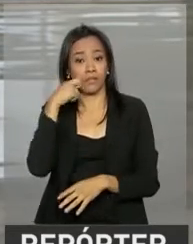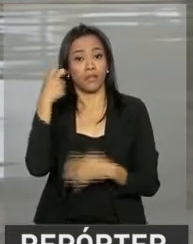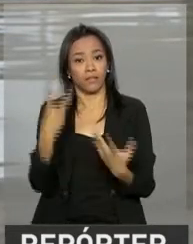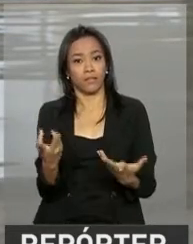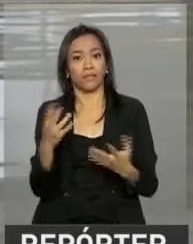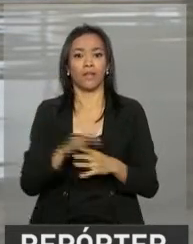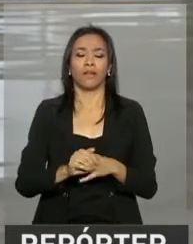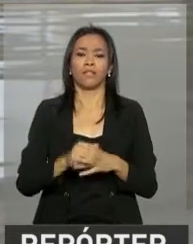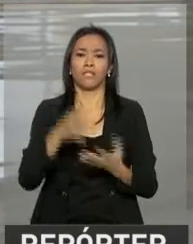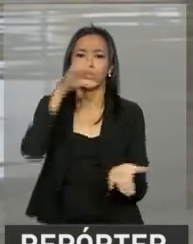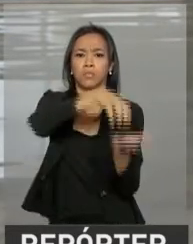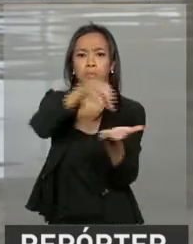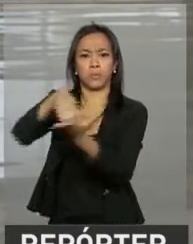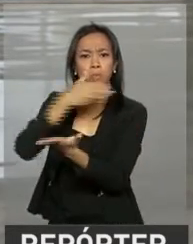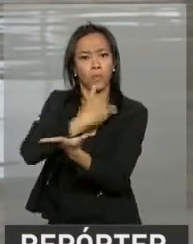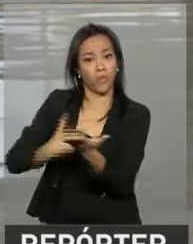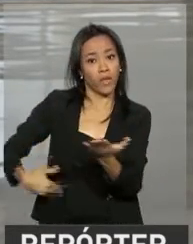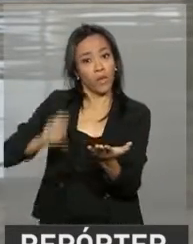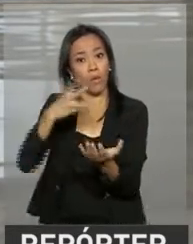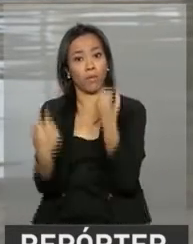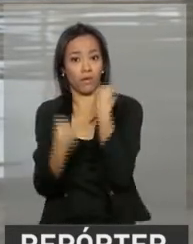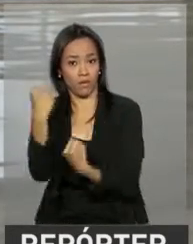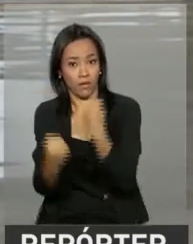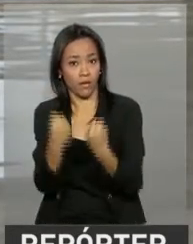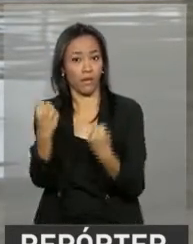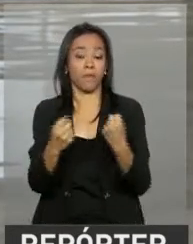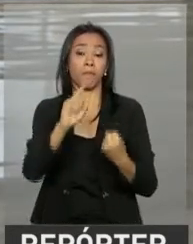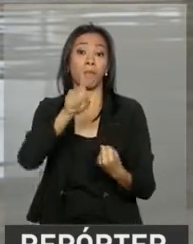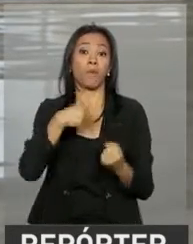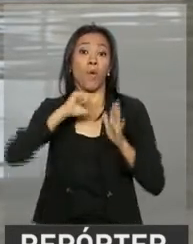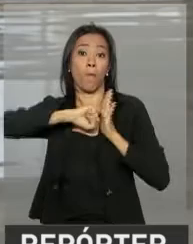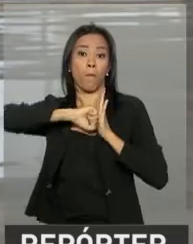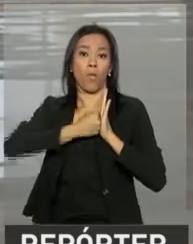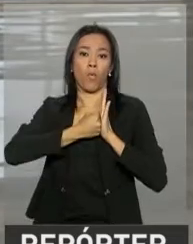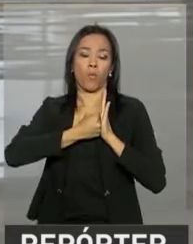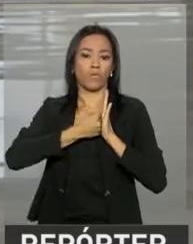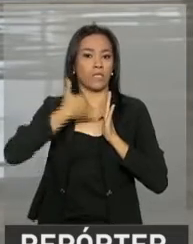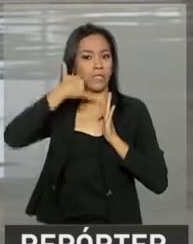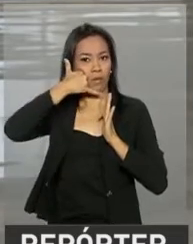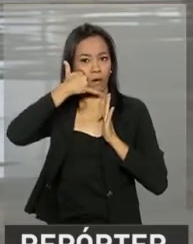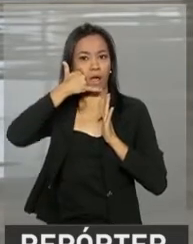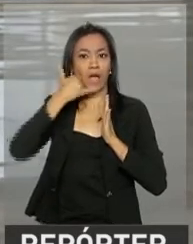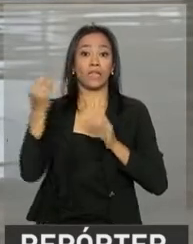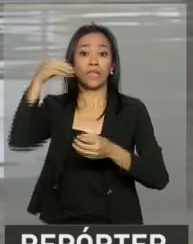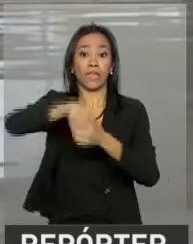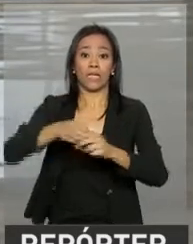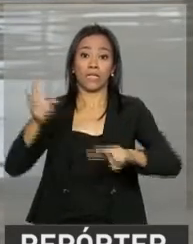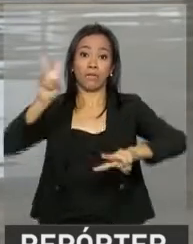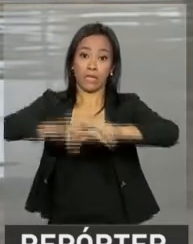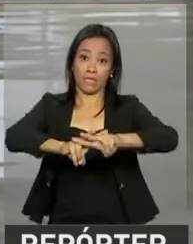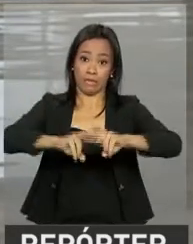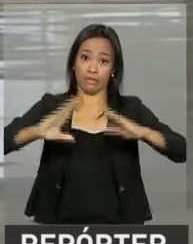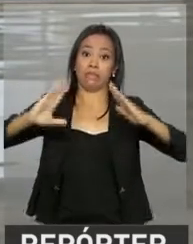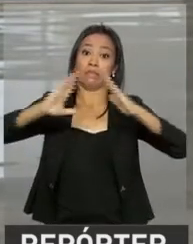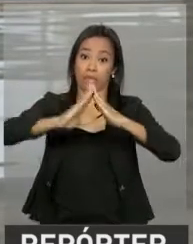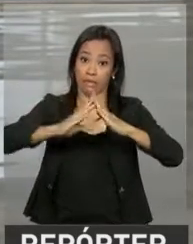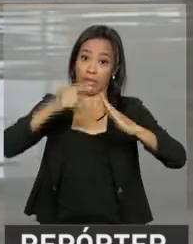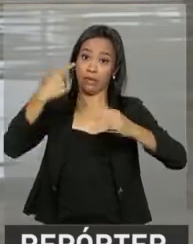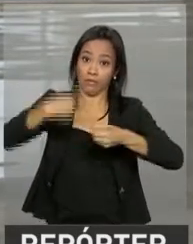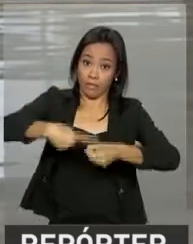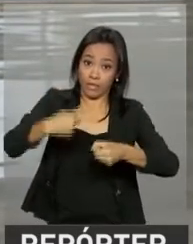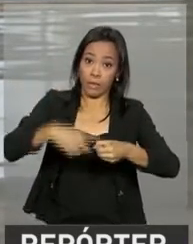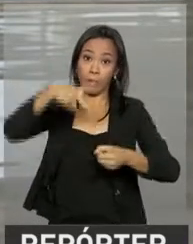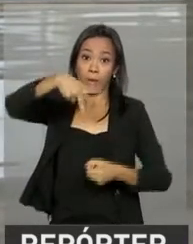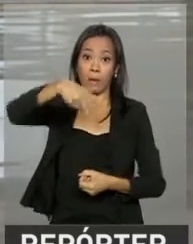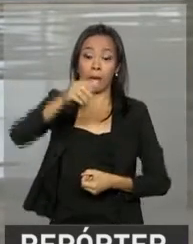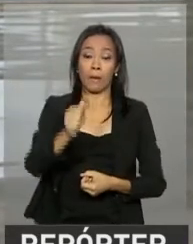públicos depois que um bloqueador de celular foi instalado na penitenciária de parnamirim que fica na grande